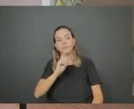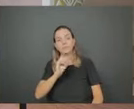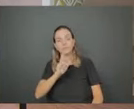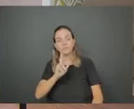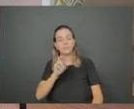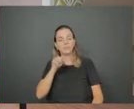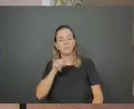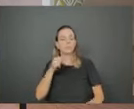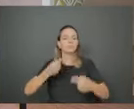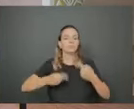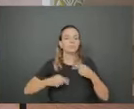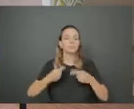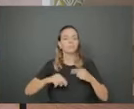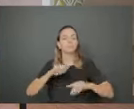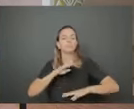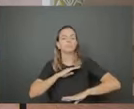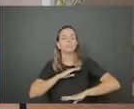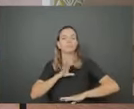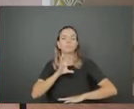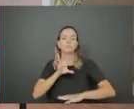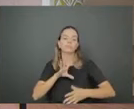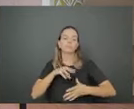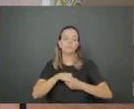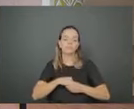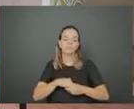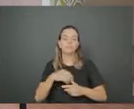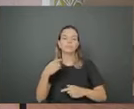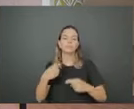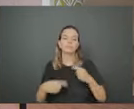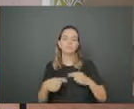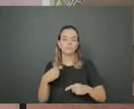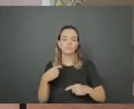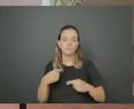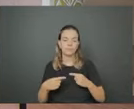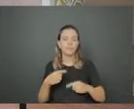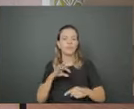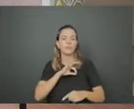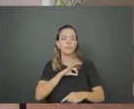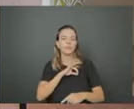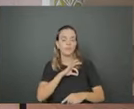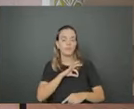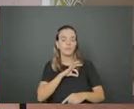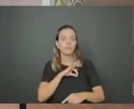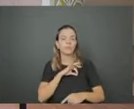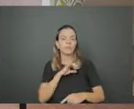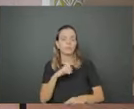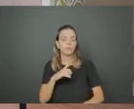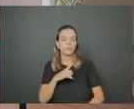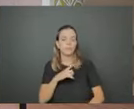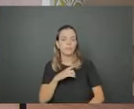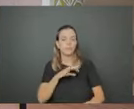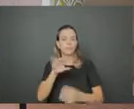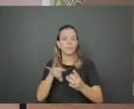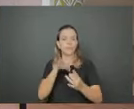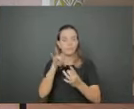casos internos da Polícia Militar. Especificamente do Coronel Tenente Coronel